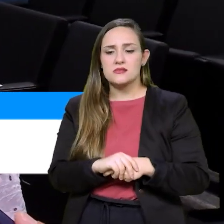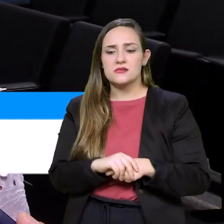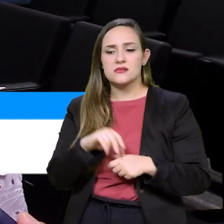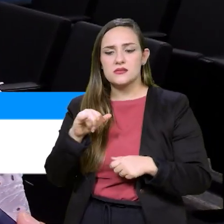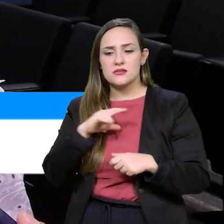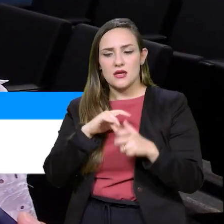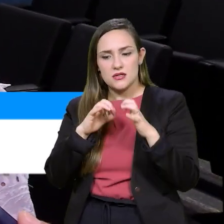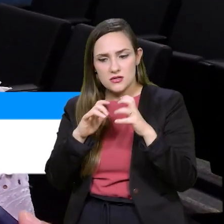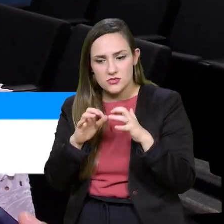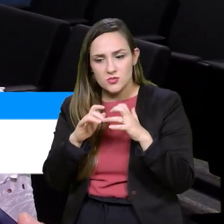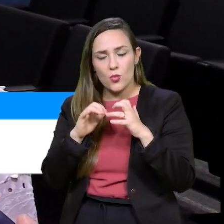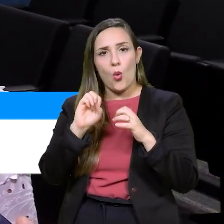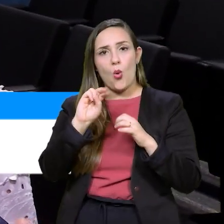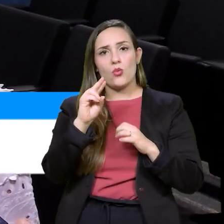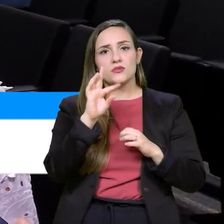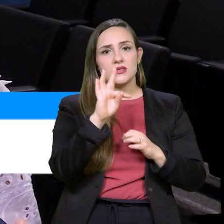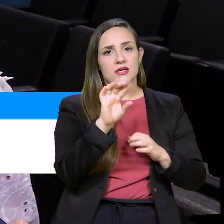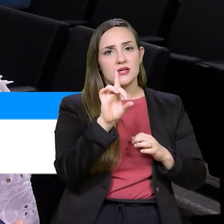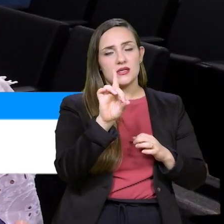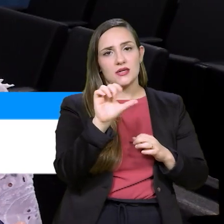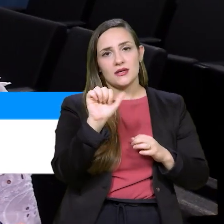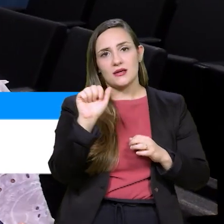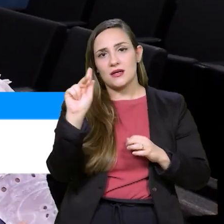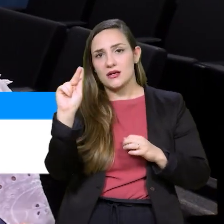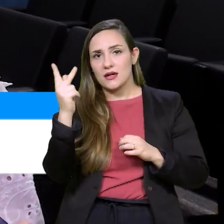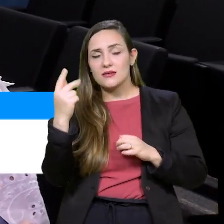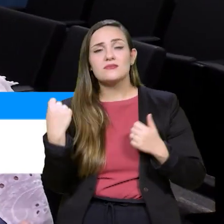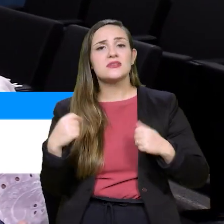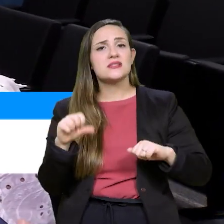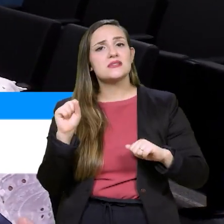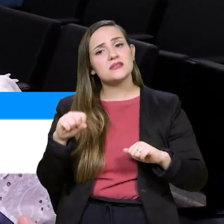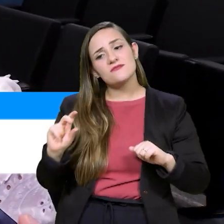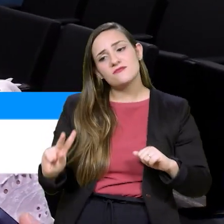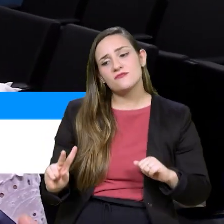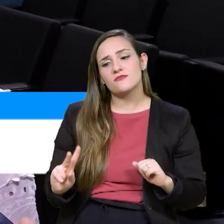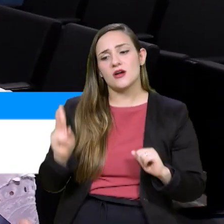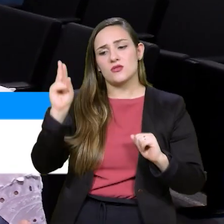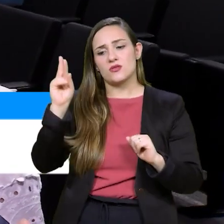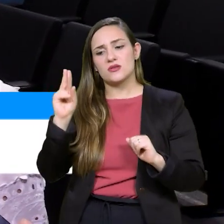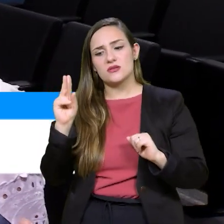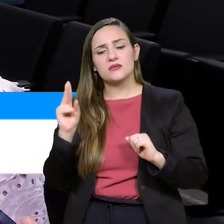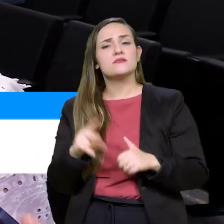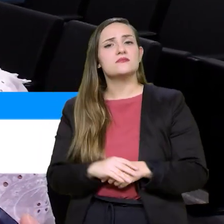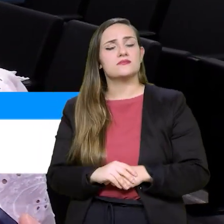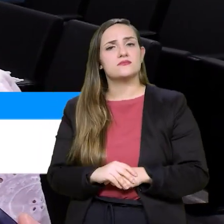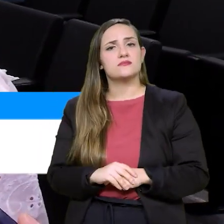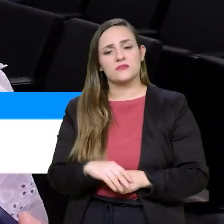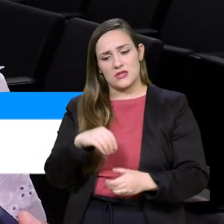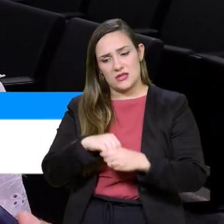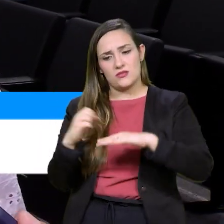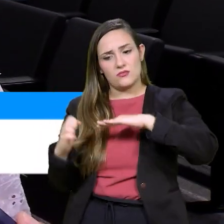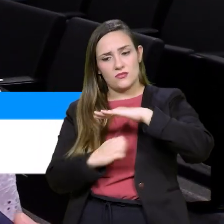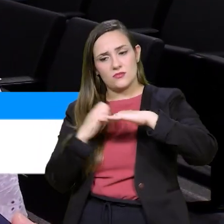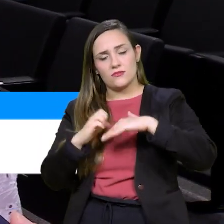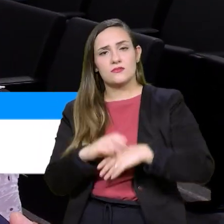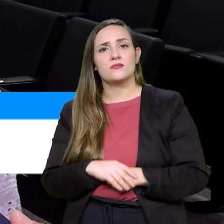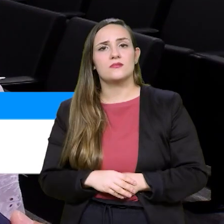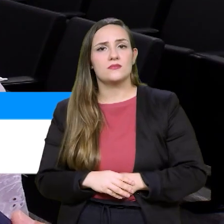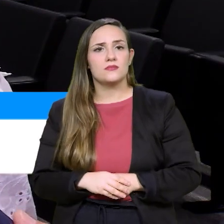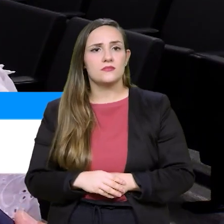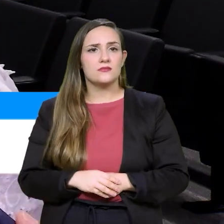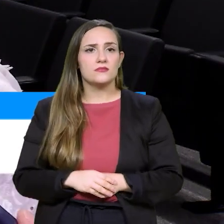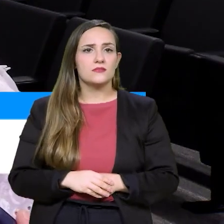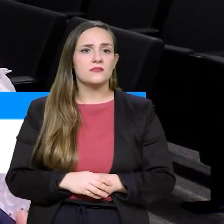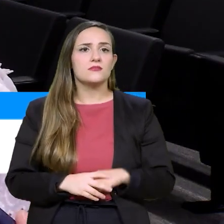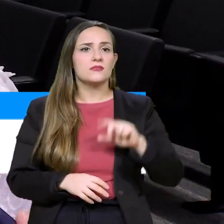possuem autismo ou TDAH e que eles possam valorizar, né, essas pessoas dentro das suas